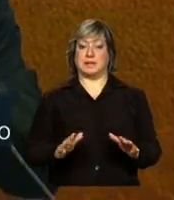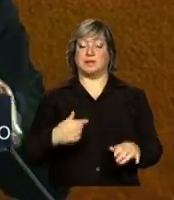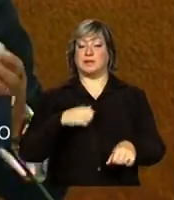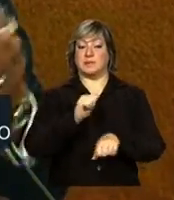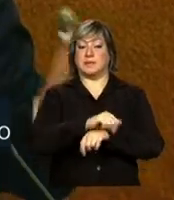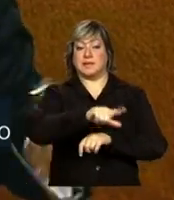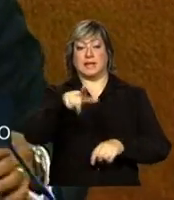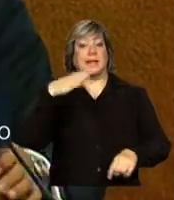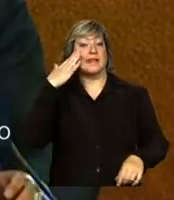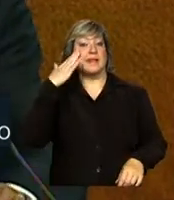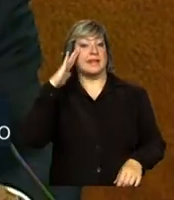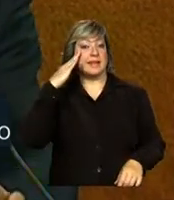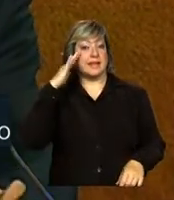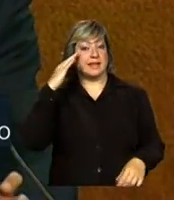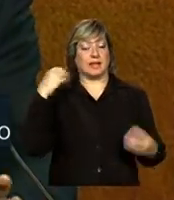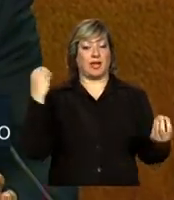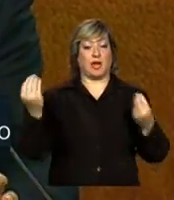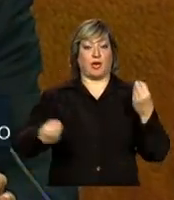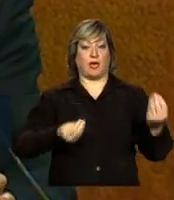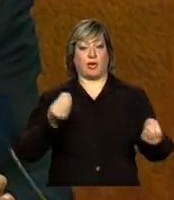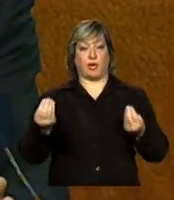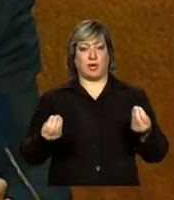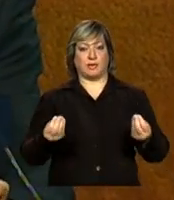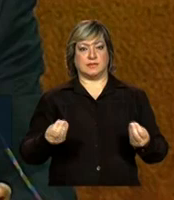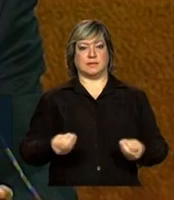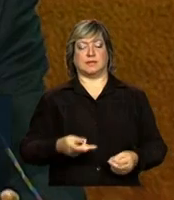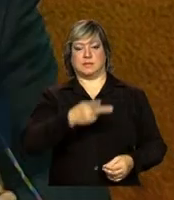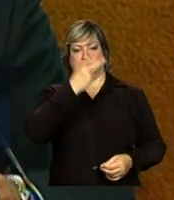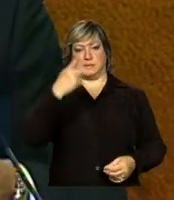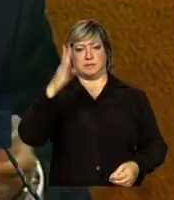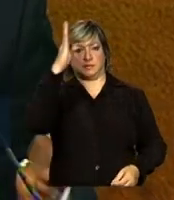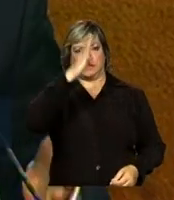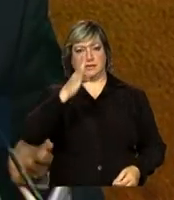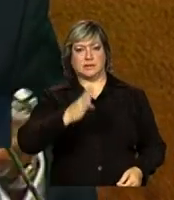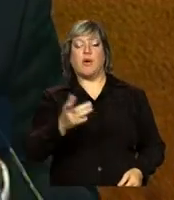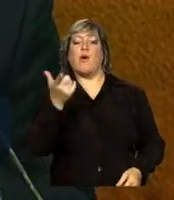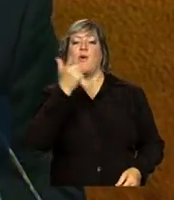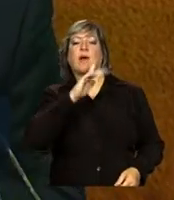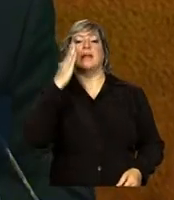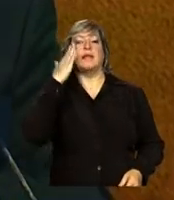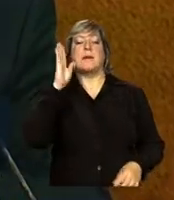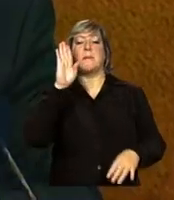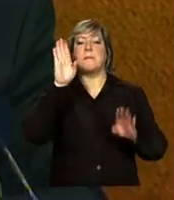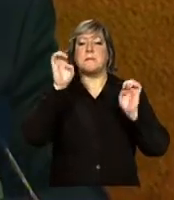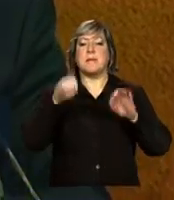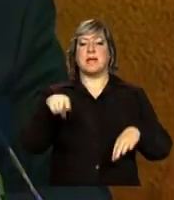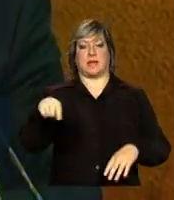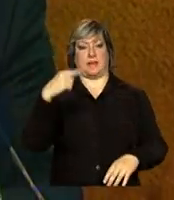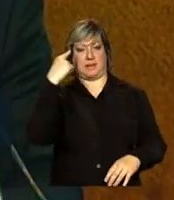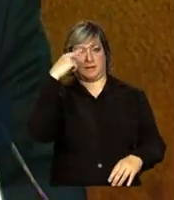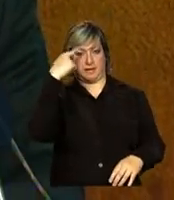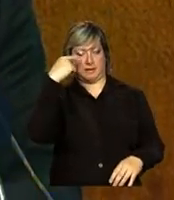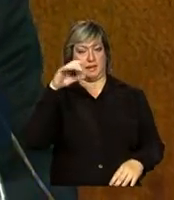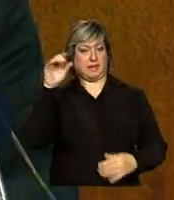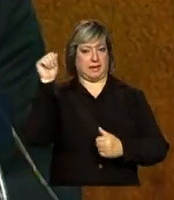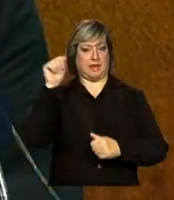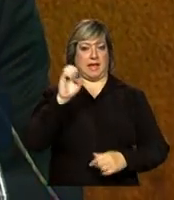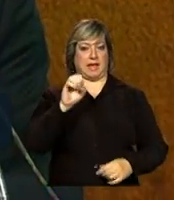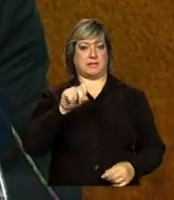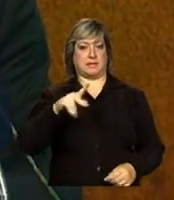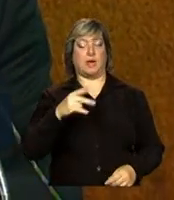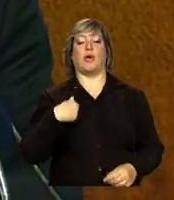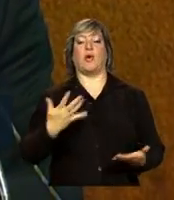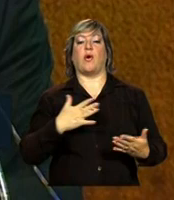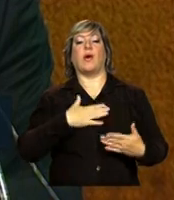entiendan sabiendo la habilidad de Los brasileiros de conseguir entender bem o espanhol gostaria de Primeiramente agradecer